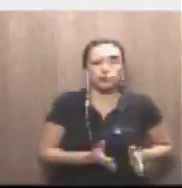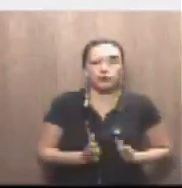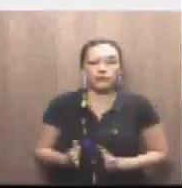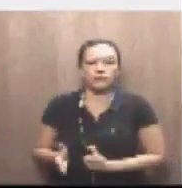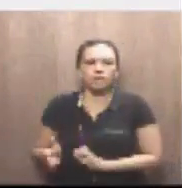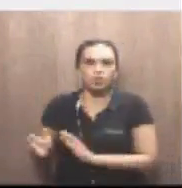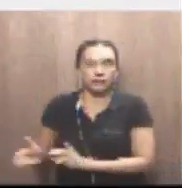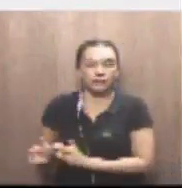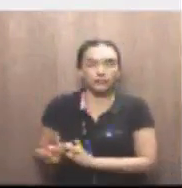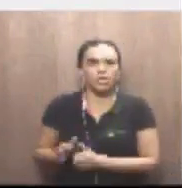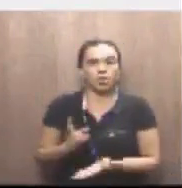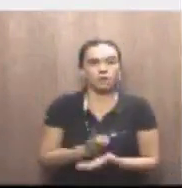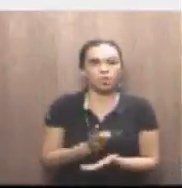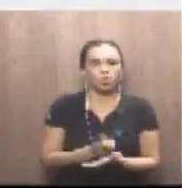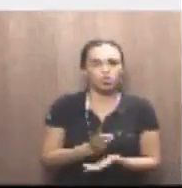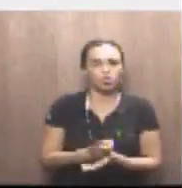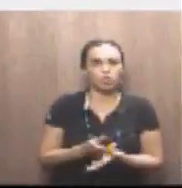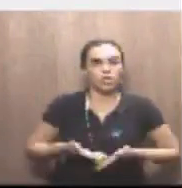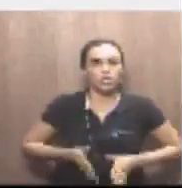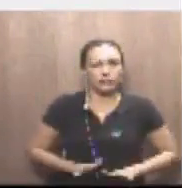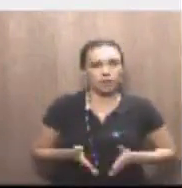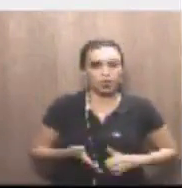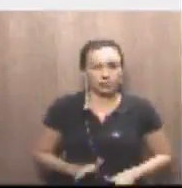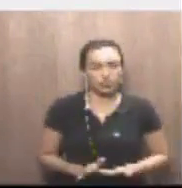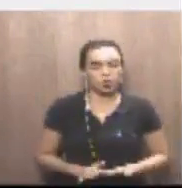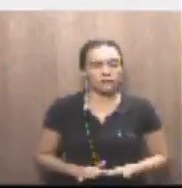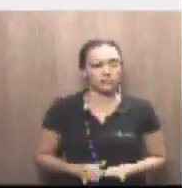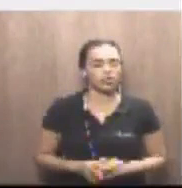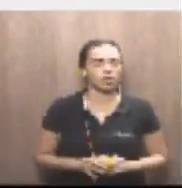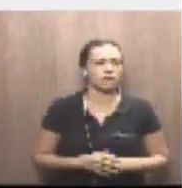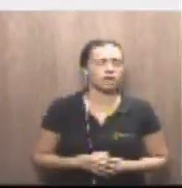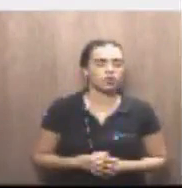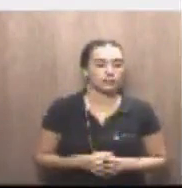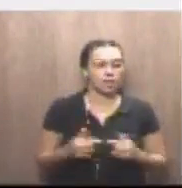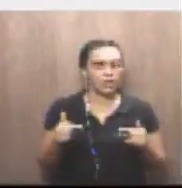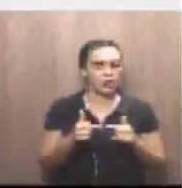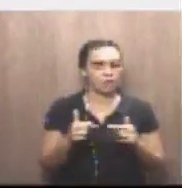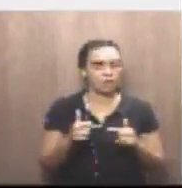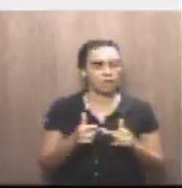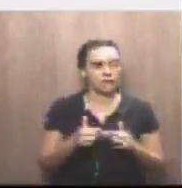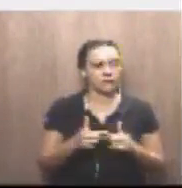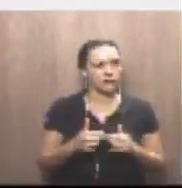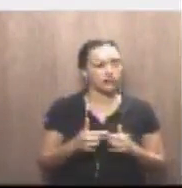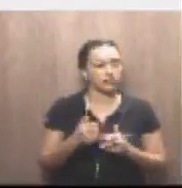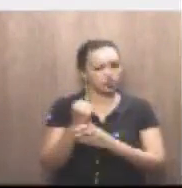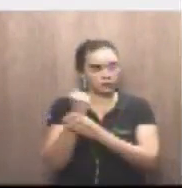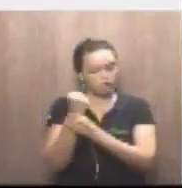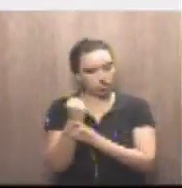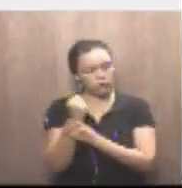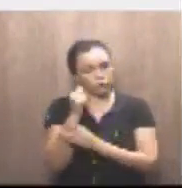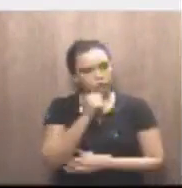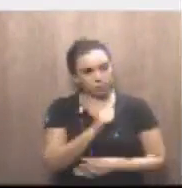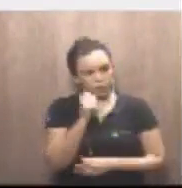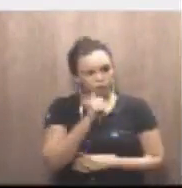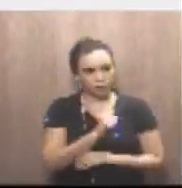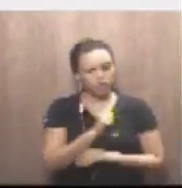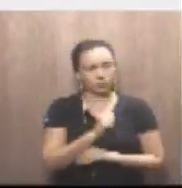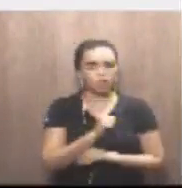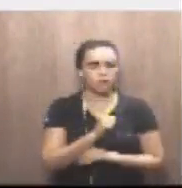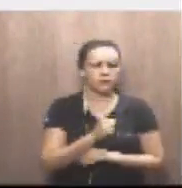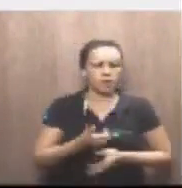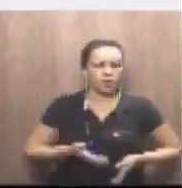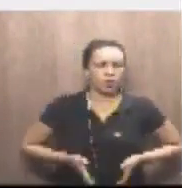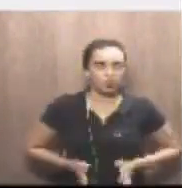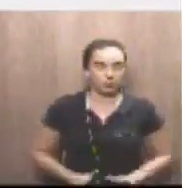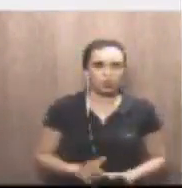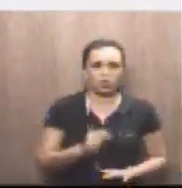espécie e para que gerar, gestar e parir sejam experiências seguras para a mulher. Num parto